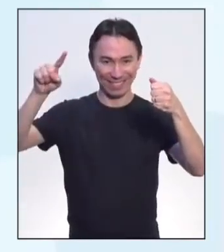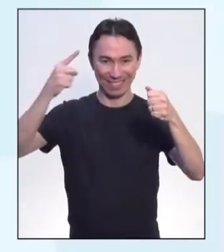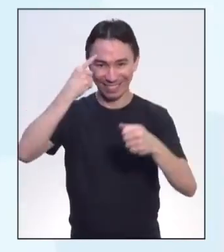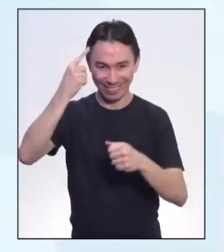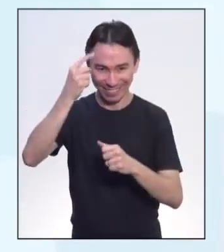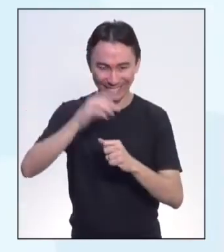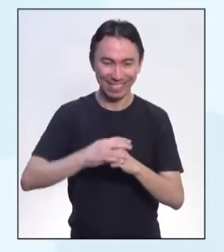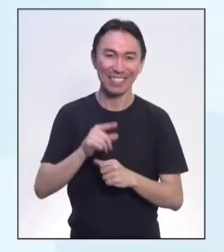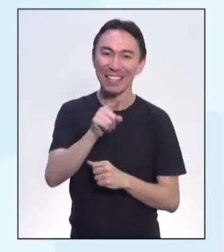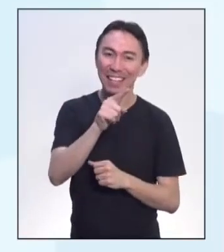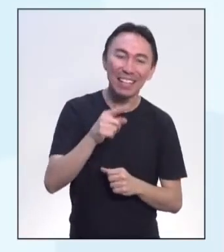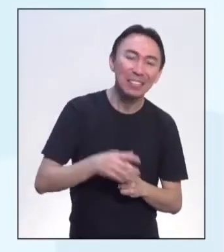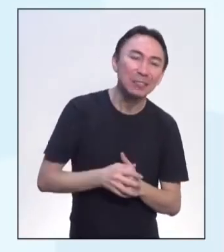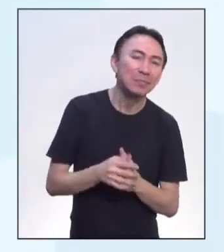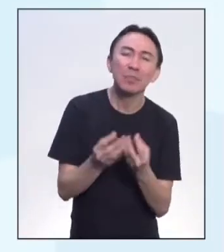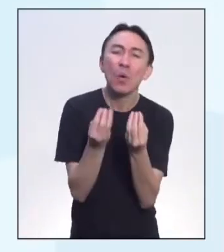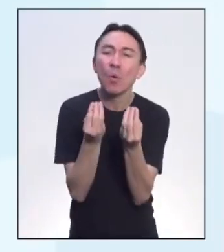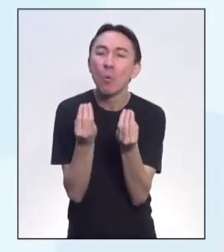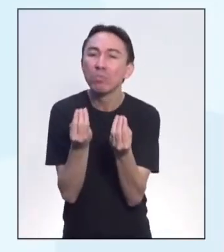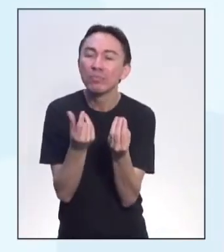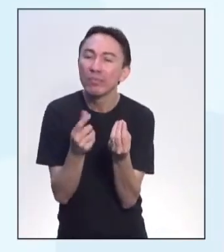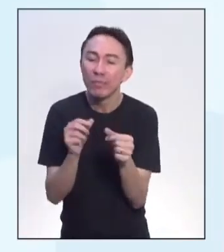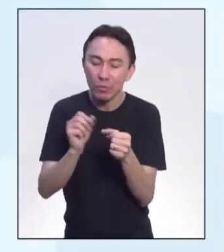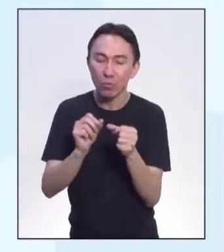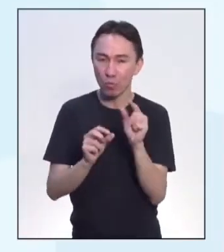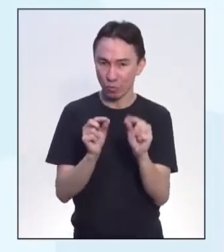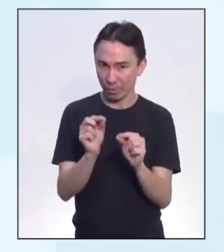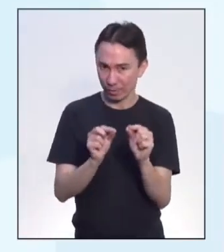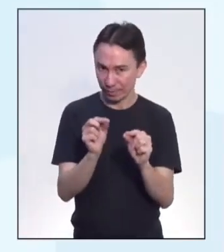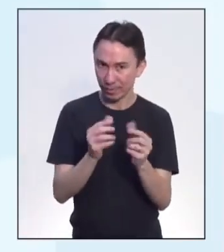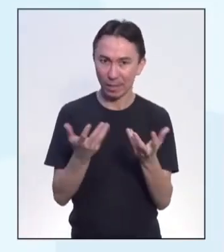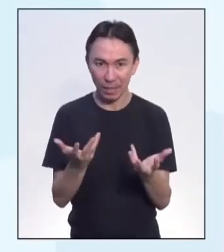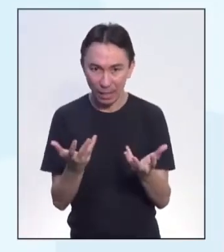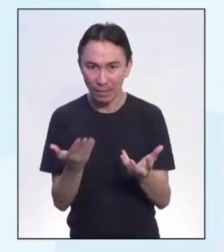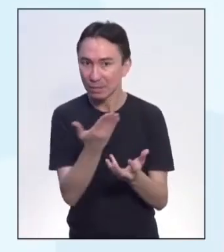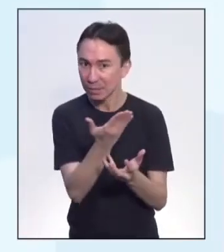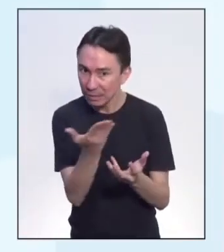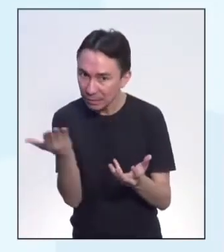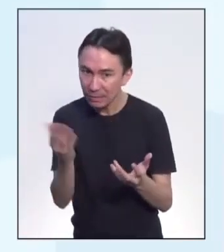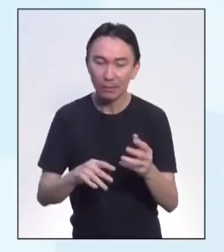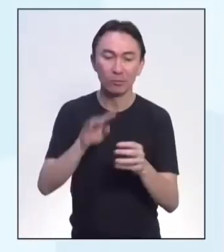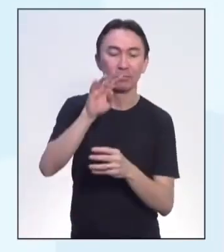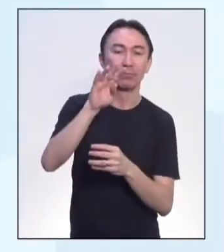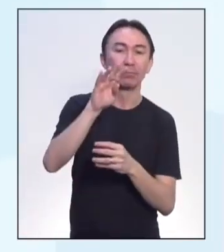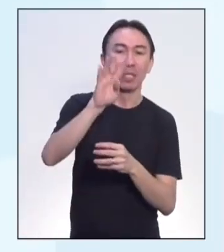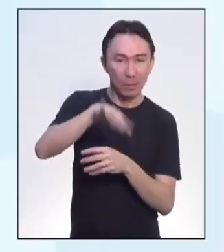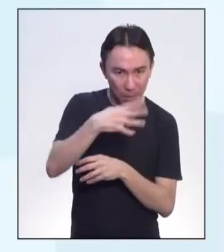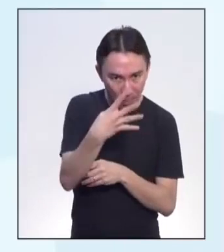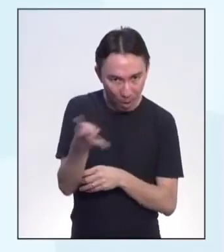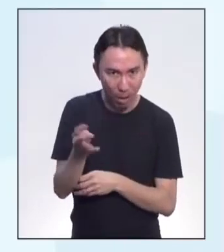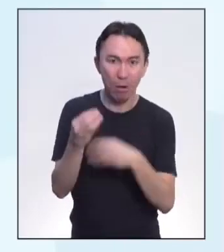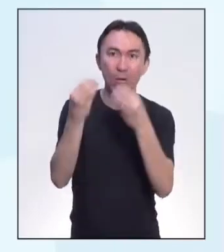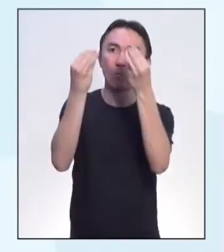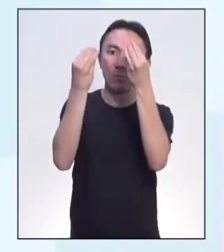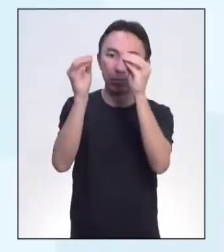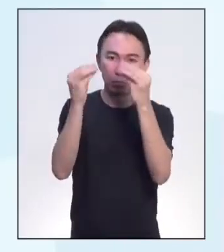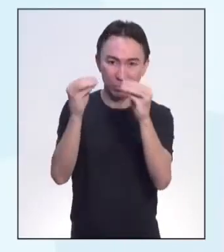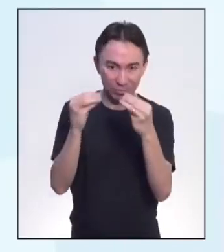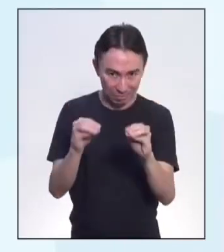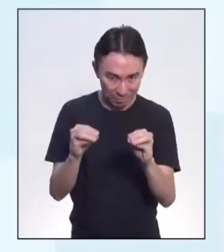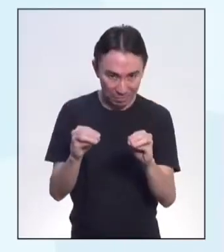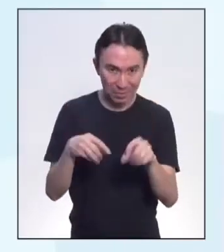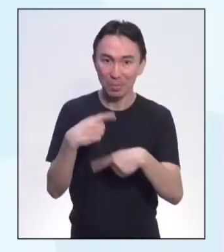cruza o eixo Y. Bom, o que eu quero que vocês façam? Então, de novo, eu quero construir essa tabela, completar essa tabela, para construir o